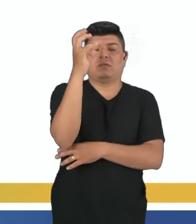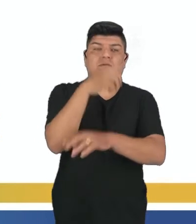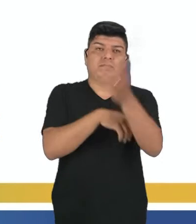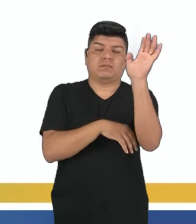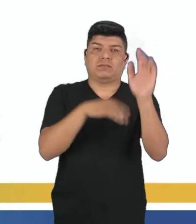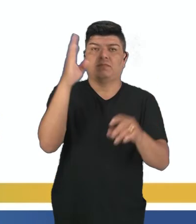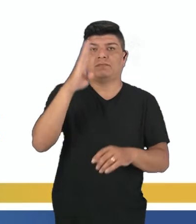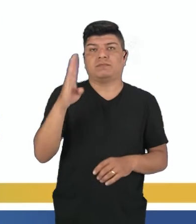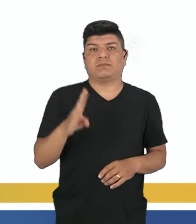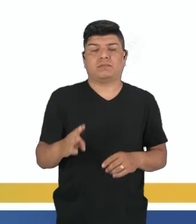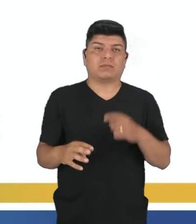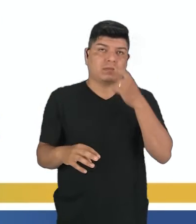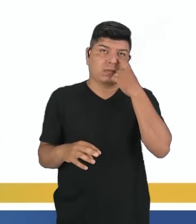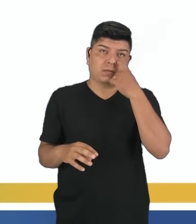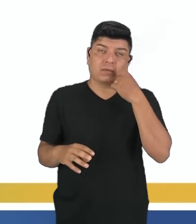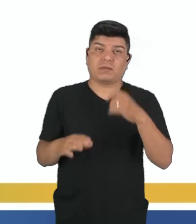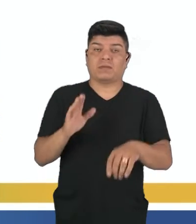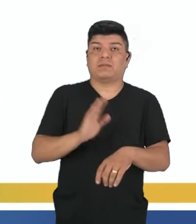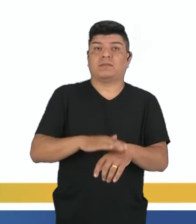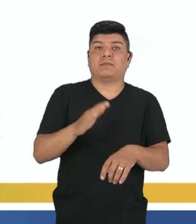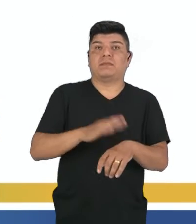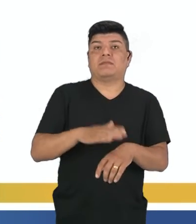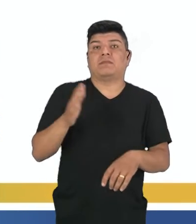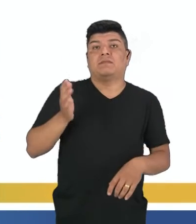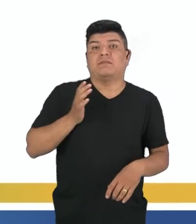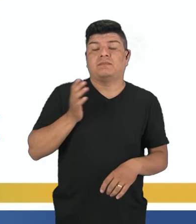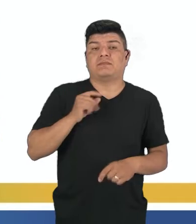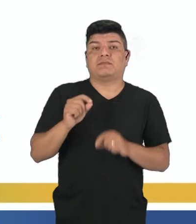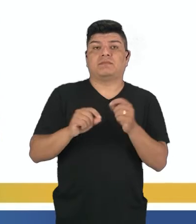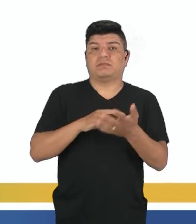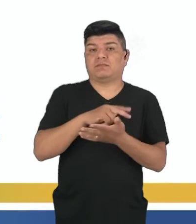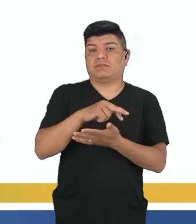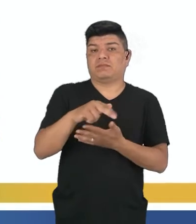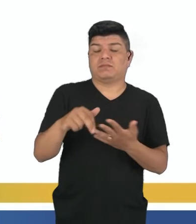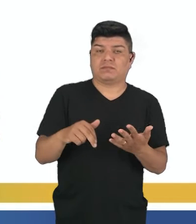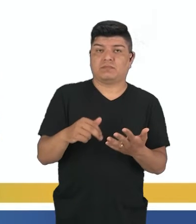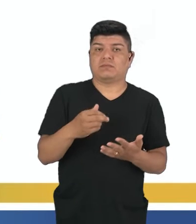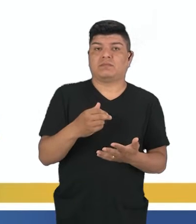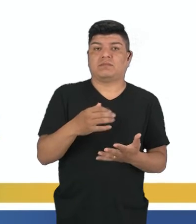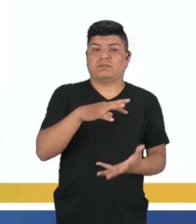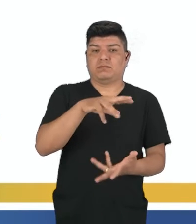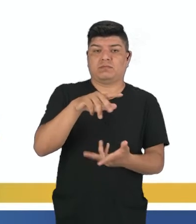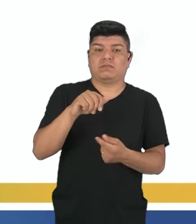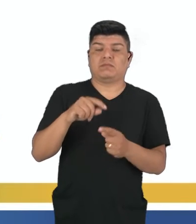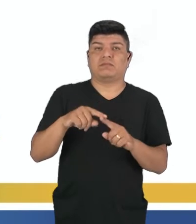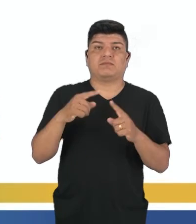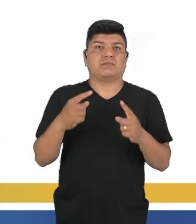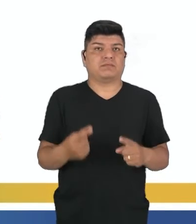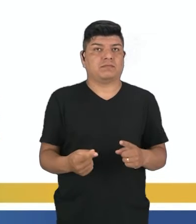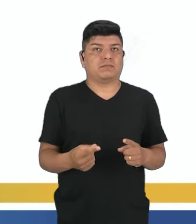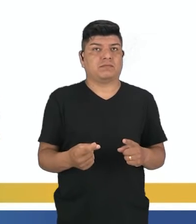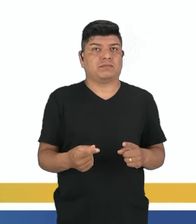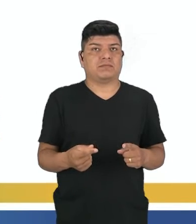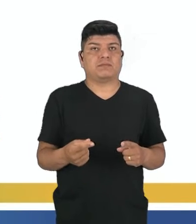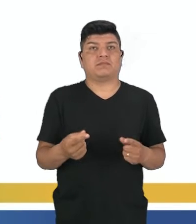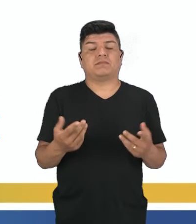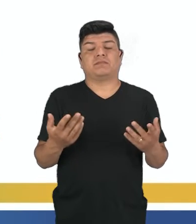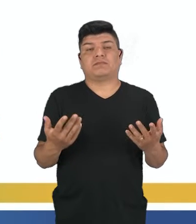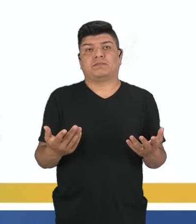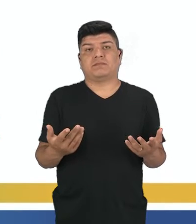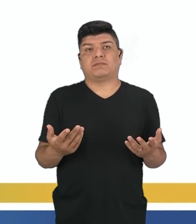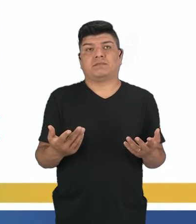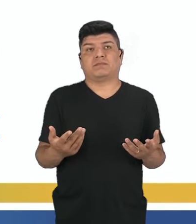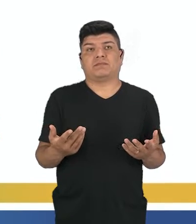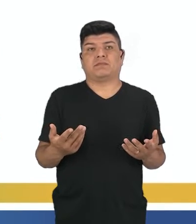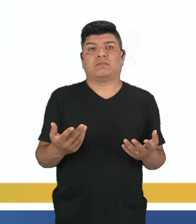Brasil. É uma das áreas mais ricas de biodiversidade do planeta, porém, né, infelizmente, como eu disse,